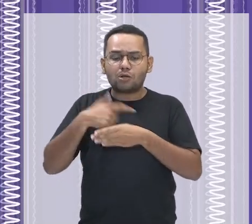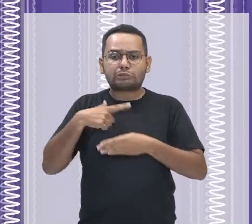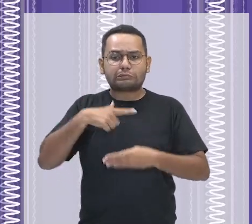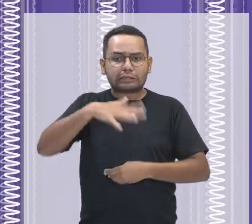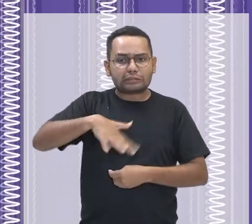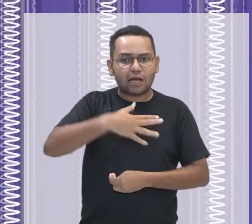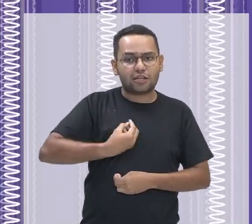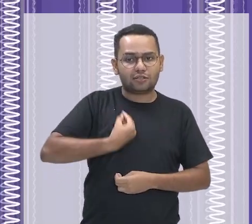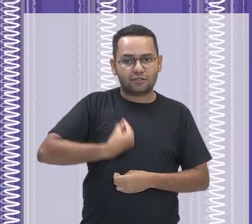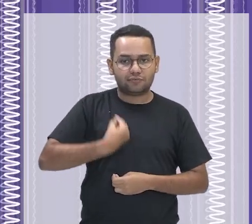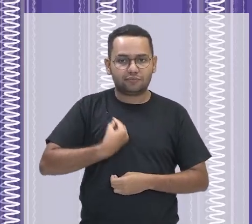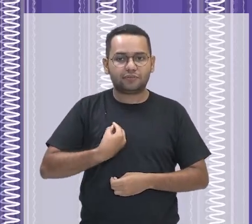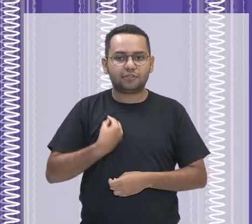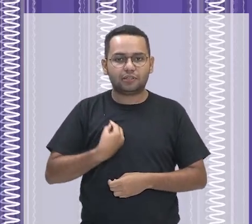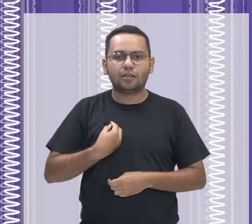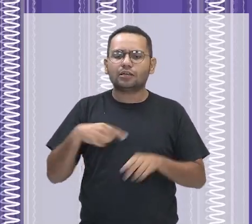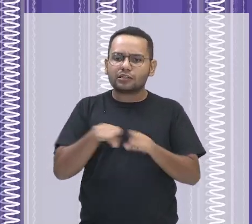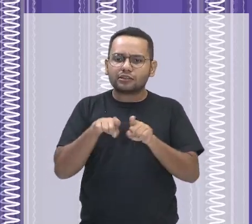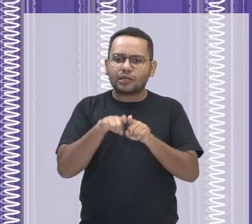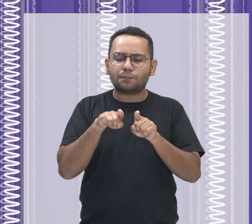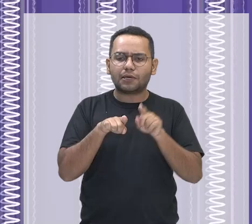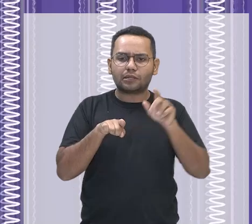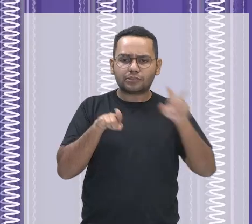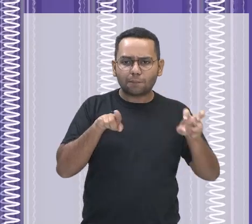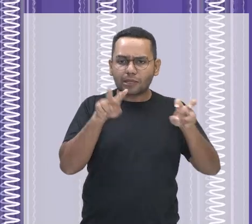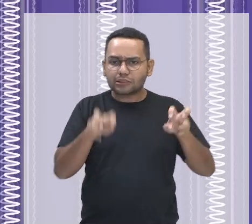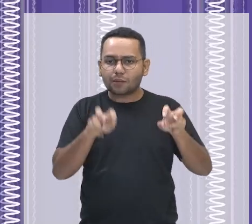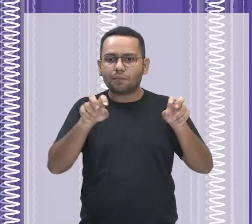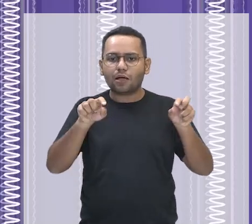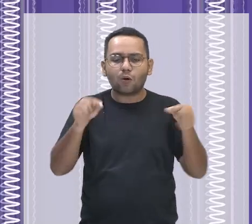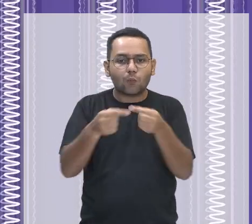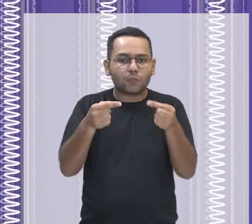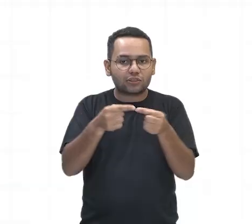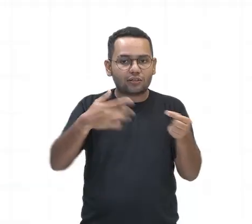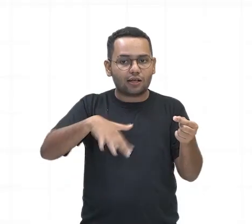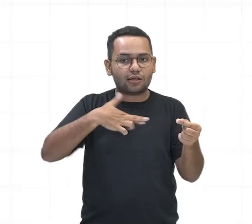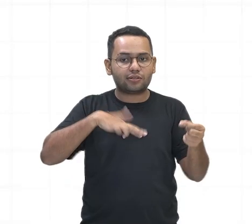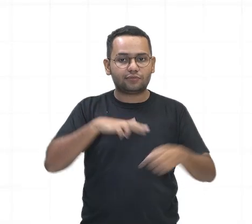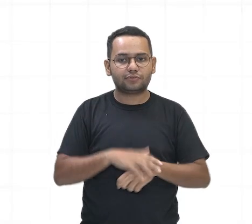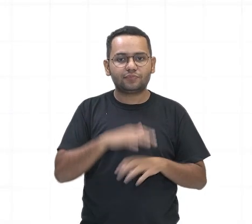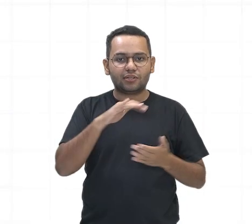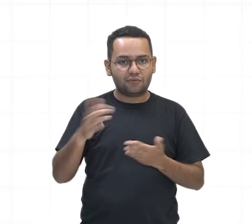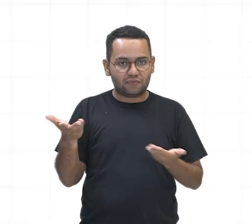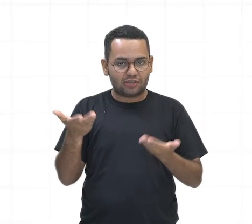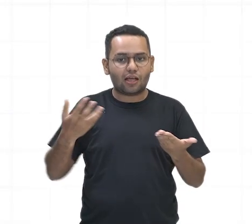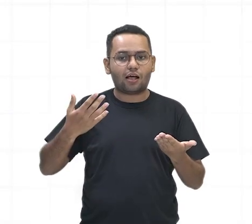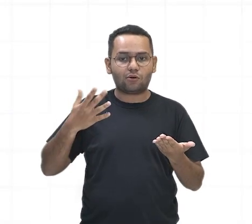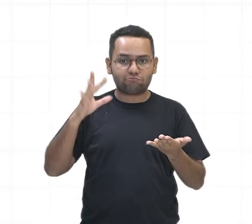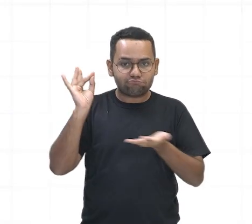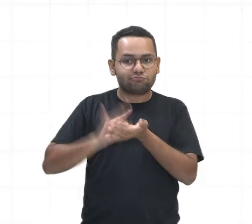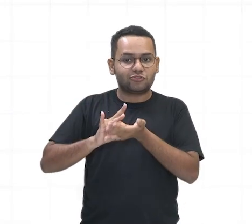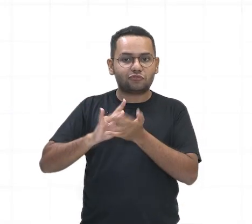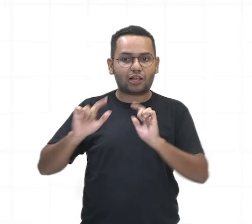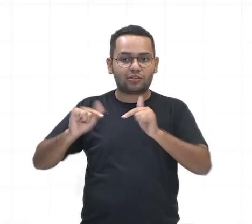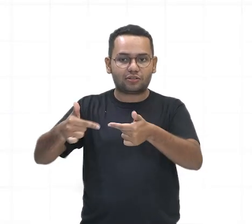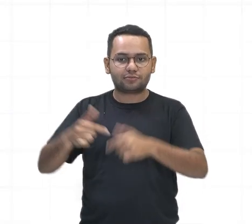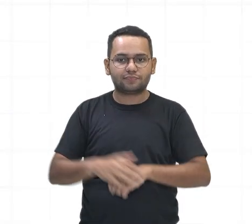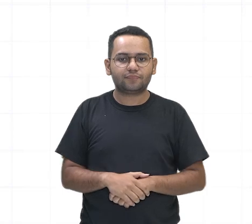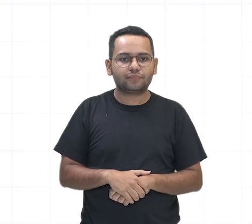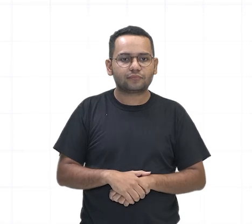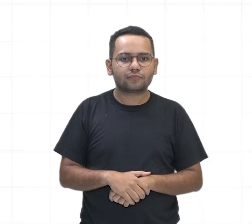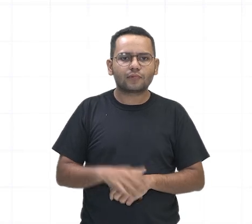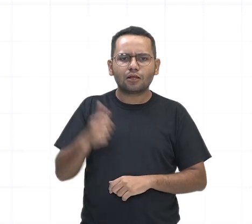moral e agora eu vou te convidar para vermos os sinais concretos disso. O primeiro parlamento das